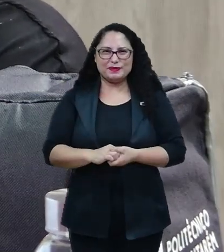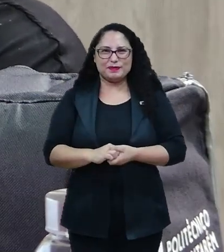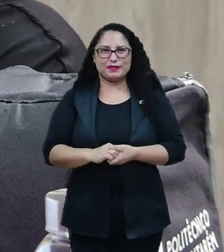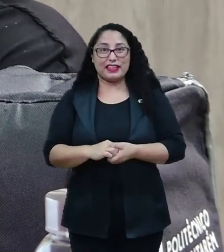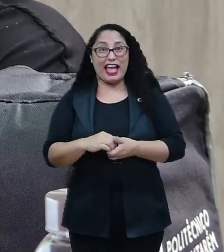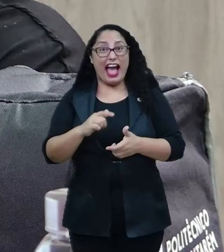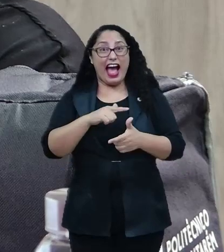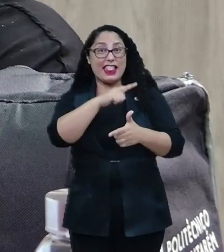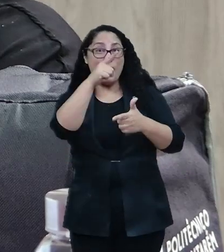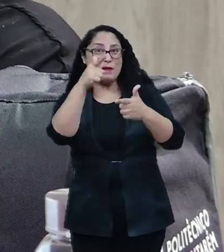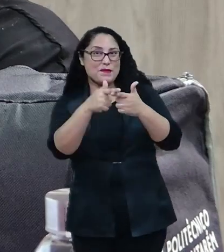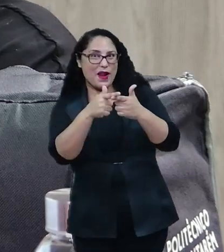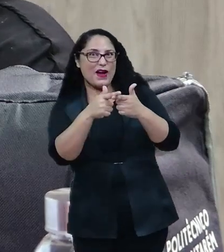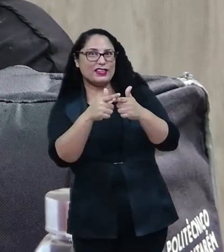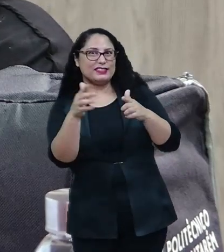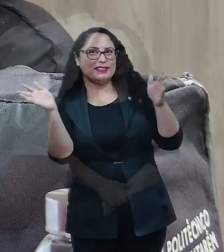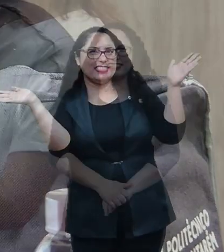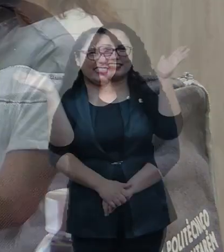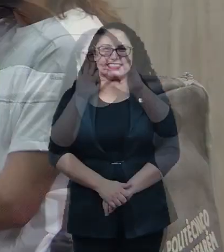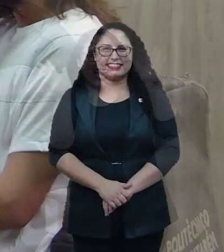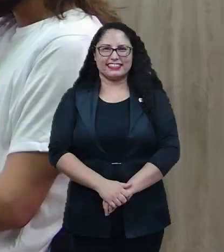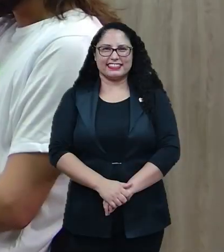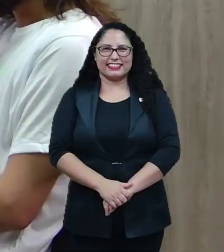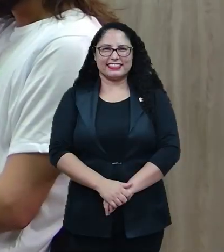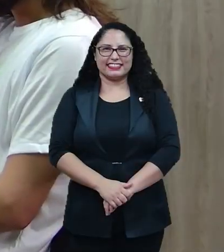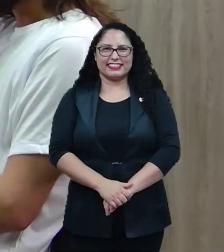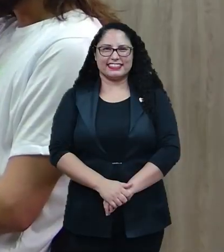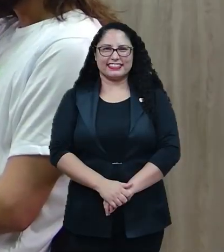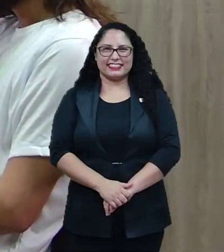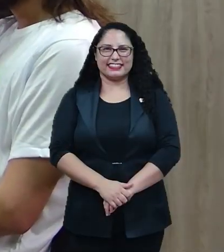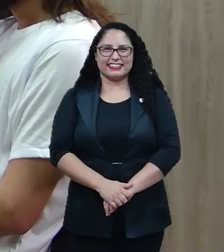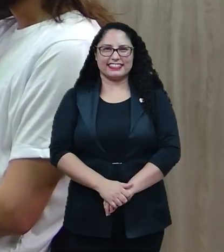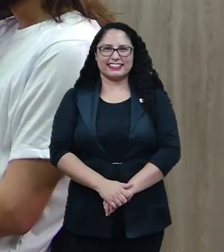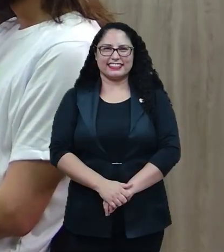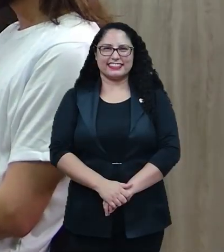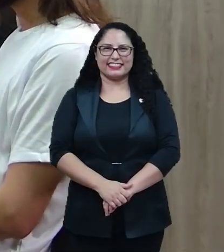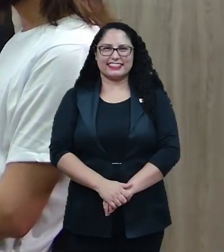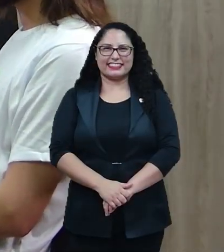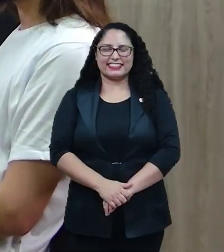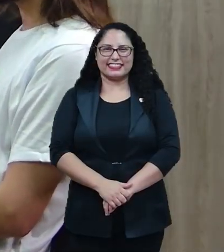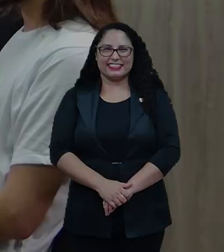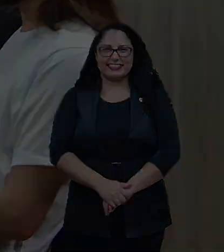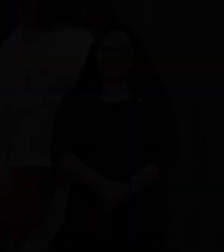e até o próximo episódio. Tchau, pessoal.